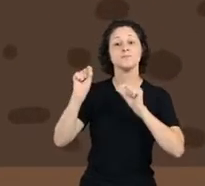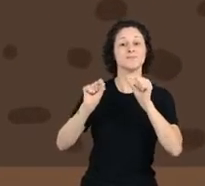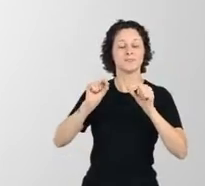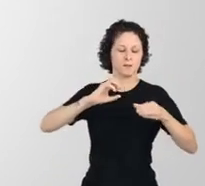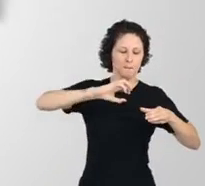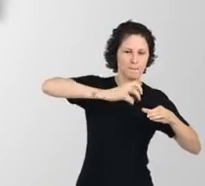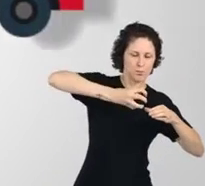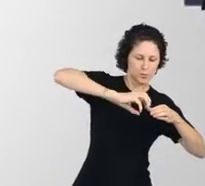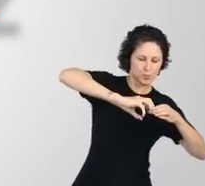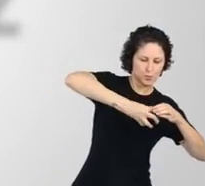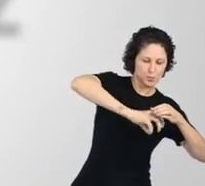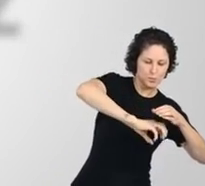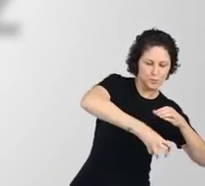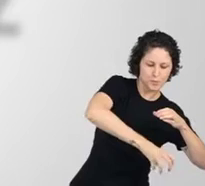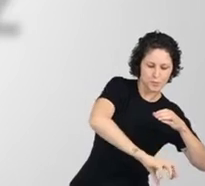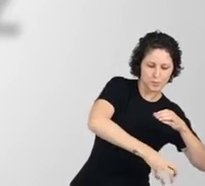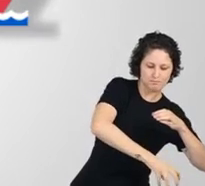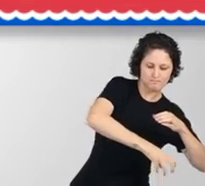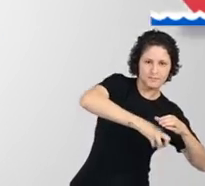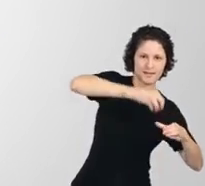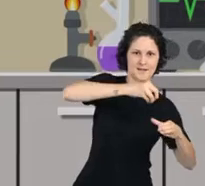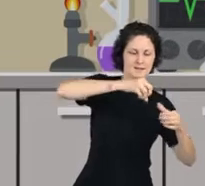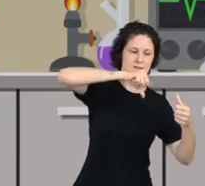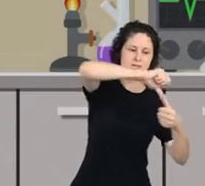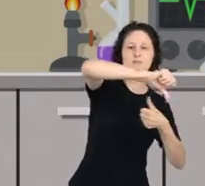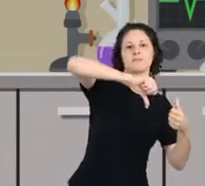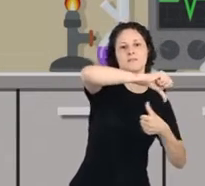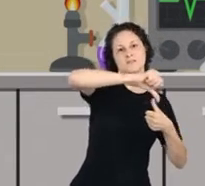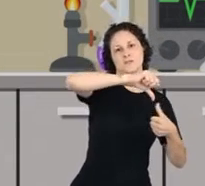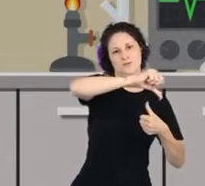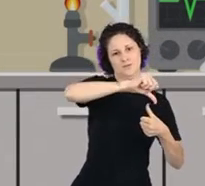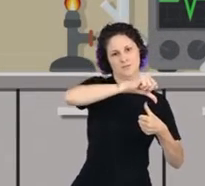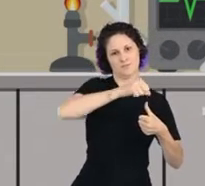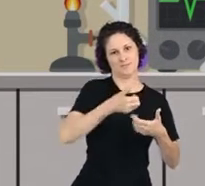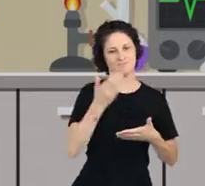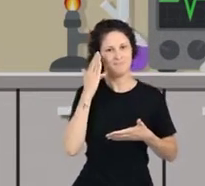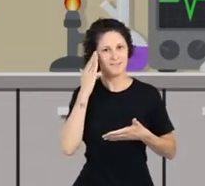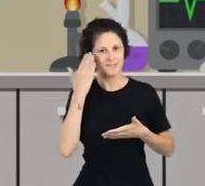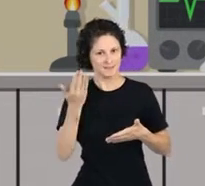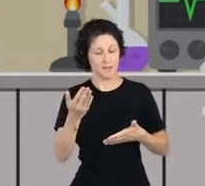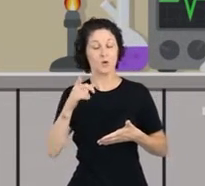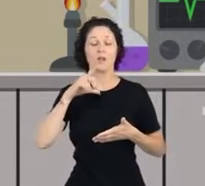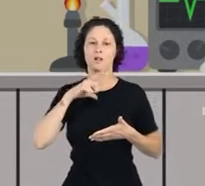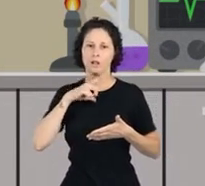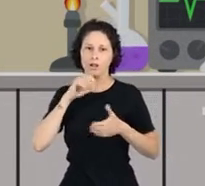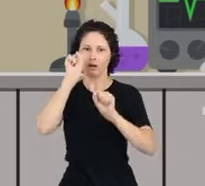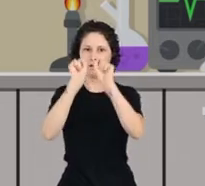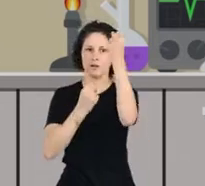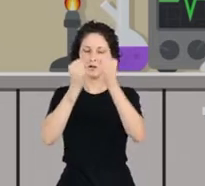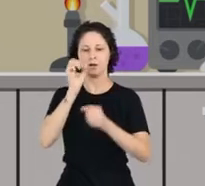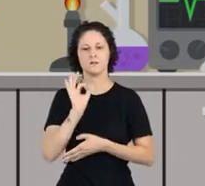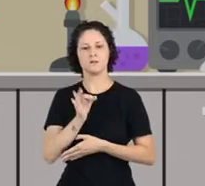perfurar, transportar e separar os seus componentes. É a partir da separação dos seus componentes que são feitos os